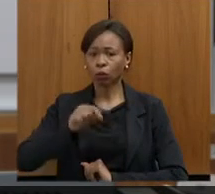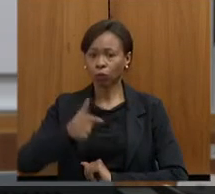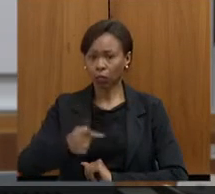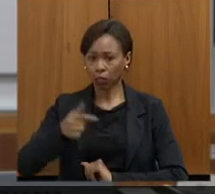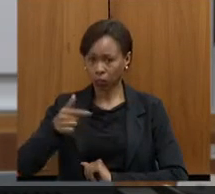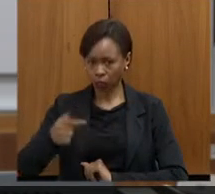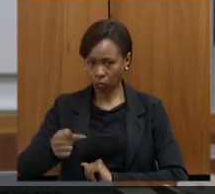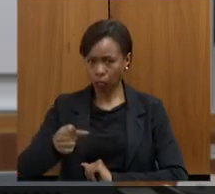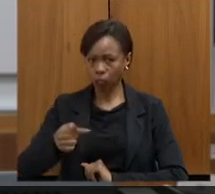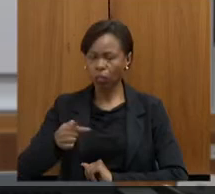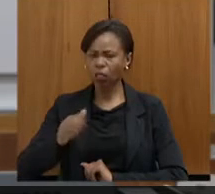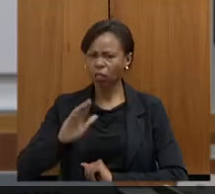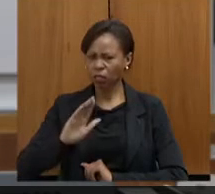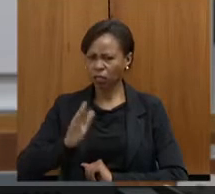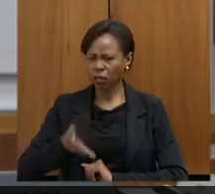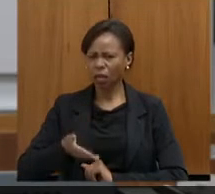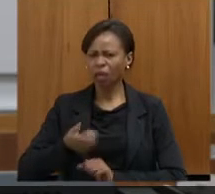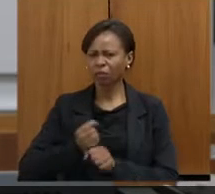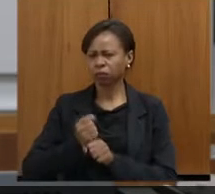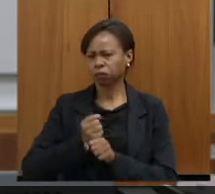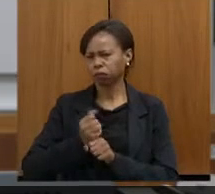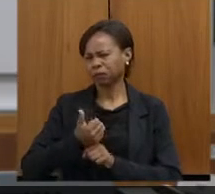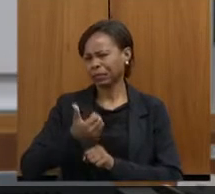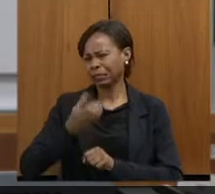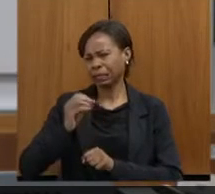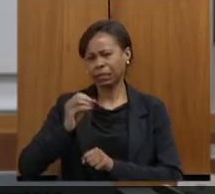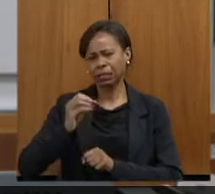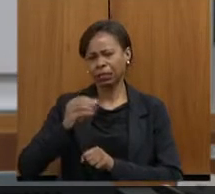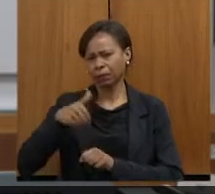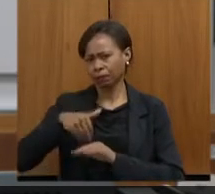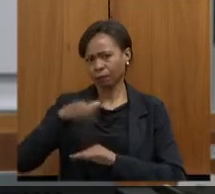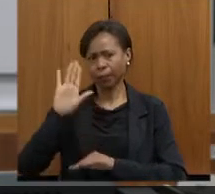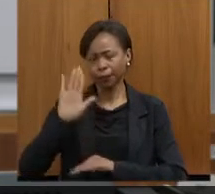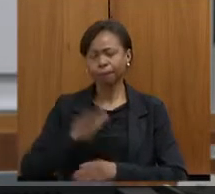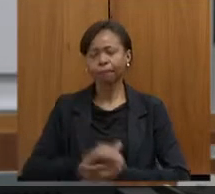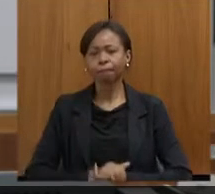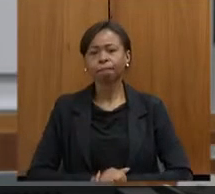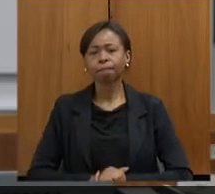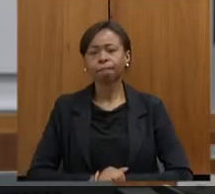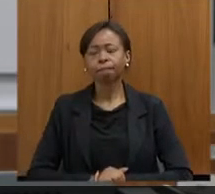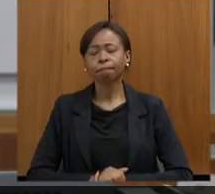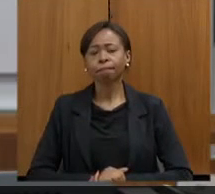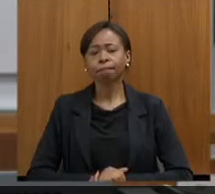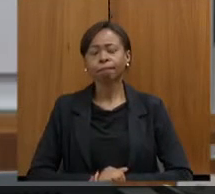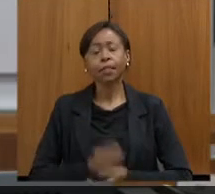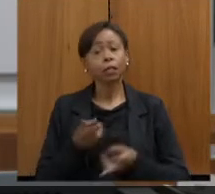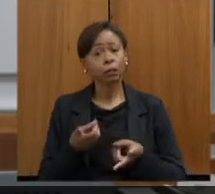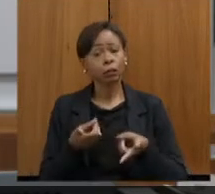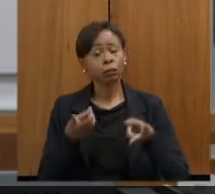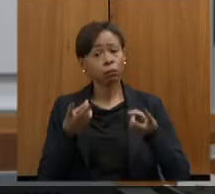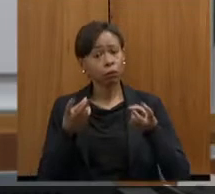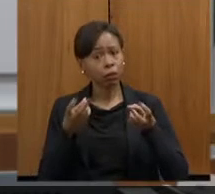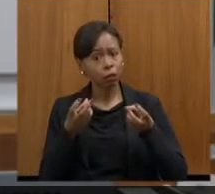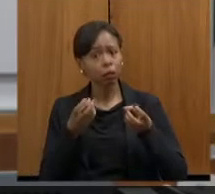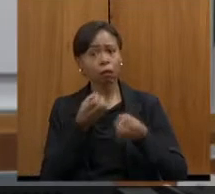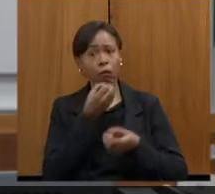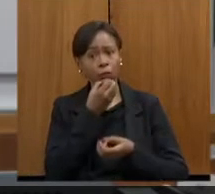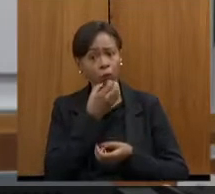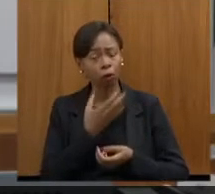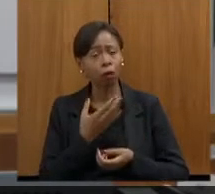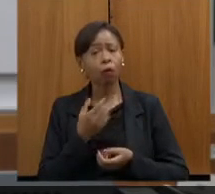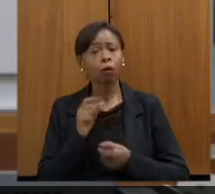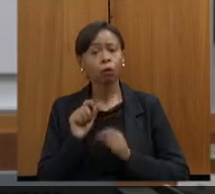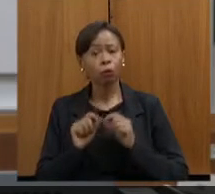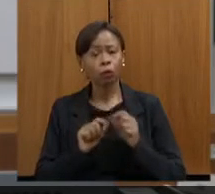A gente já trabalha com isso há mais de uma década. E a gente vê com muito bons olhos essa conscientização